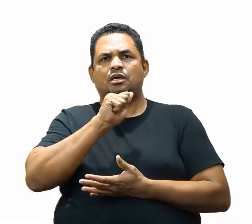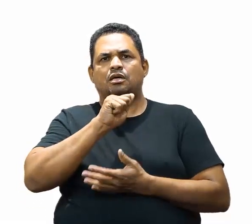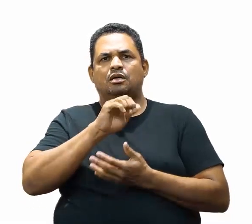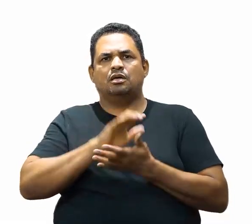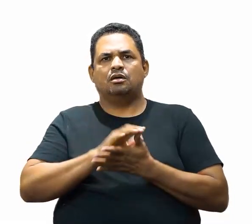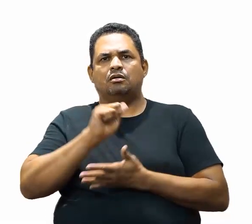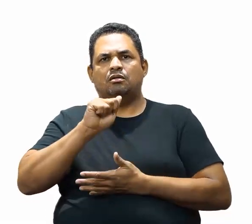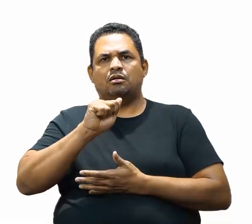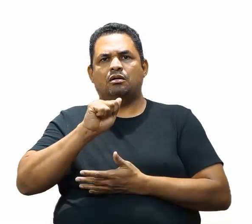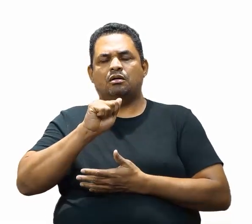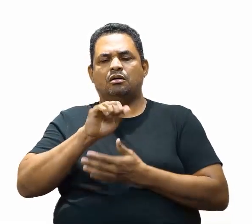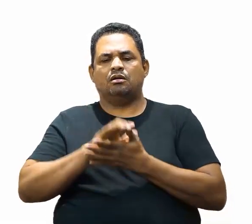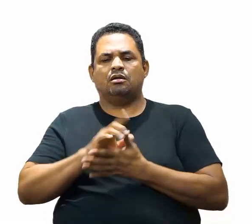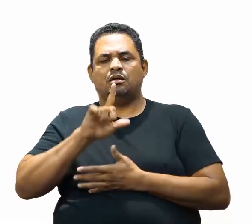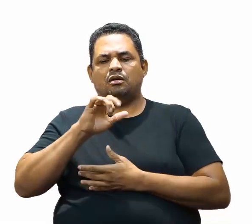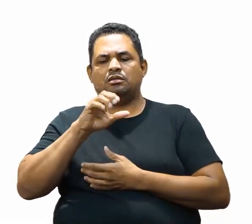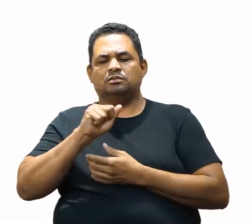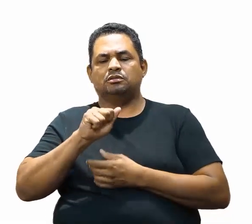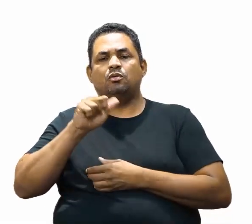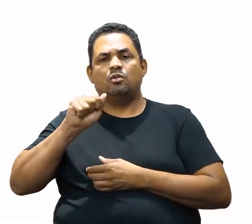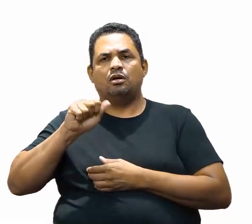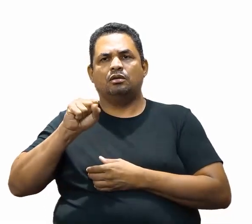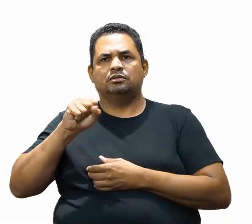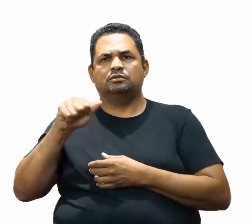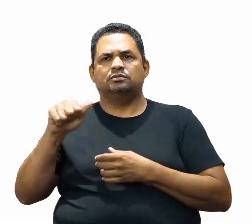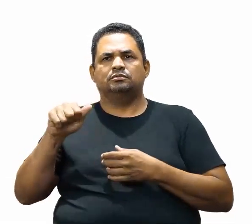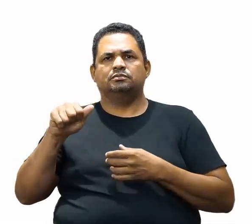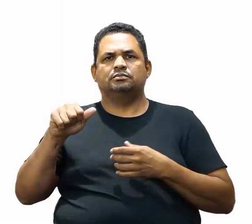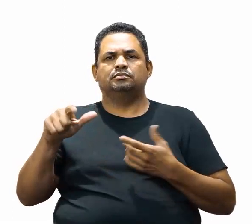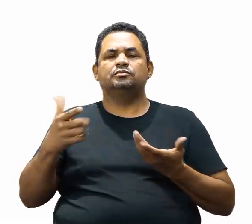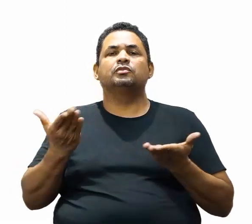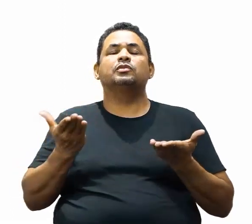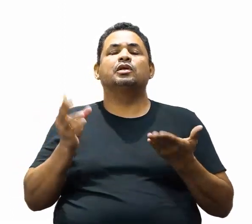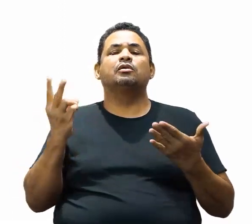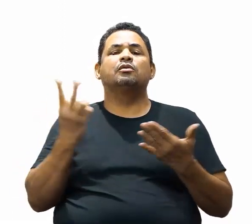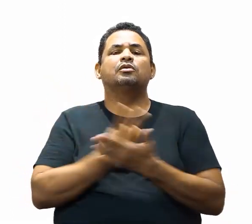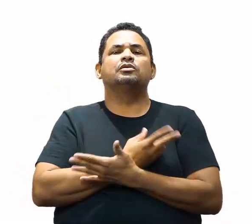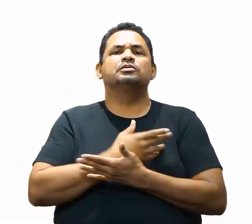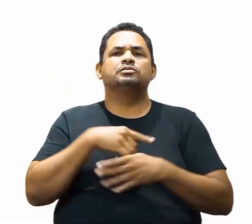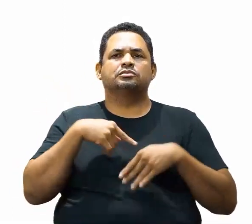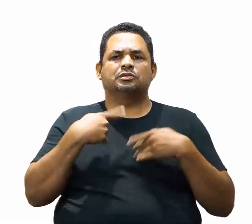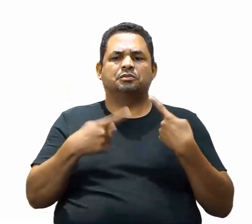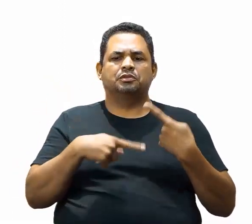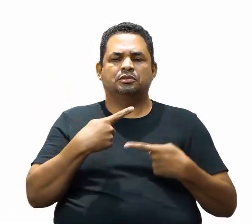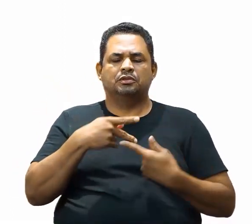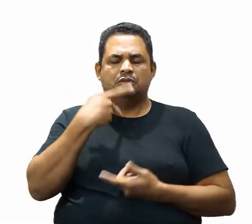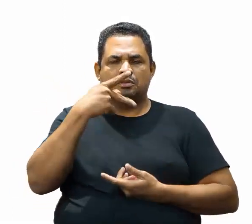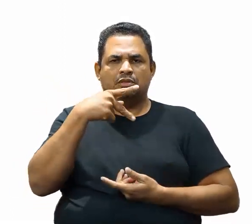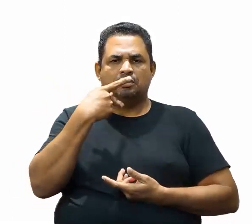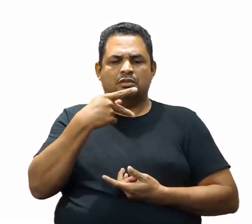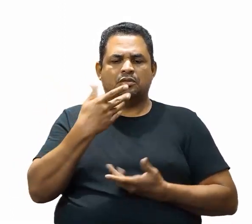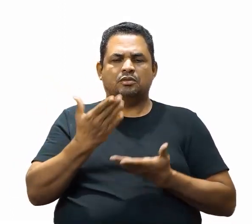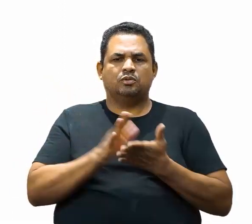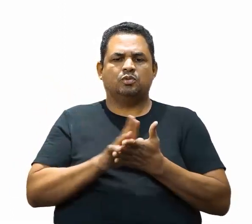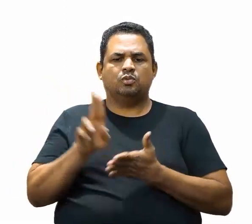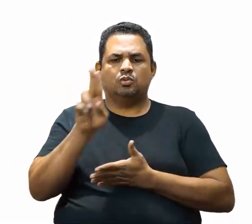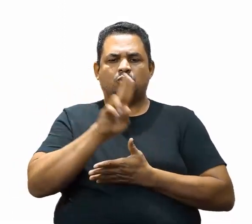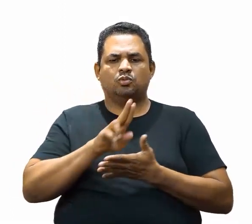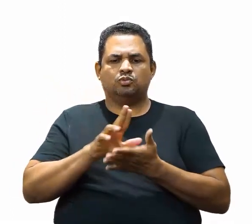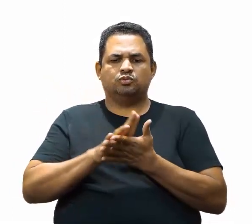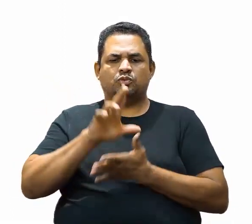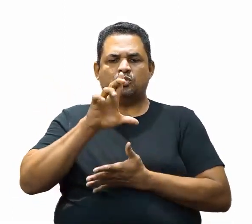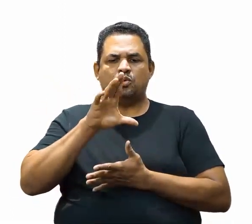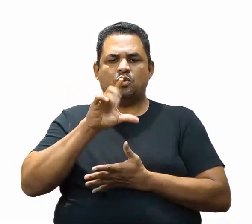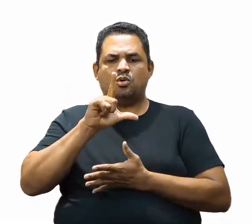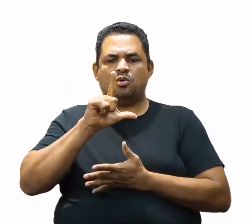o nosso as. O que acontece, daqui a pouquinho a gente vai falar da questão do uso do lo.